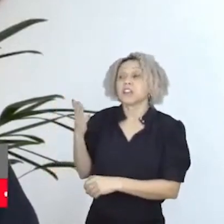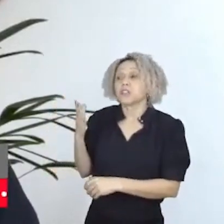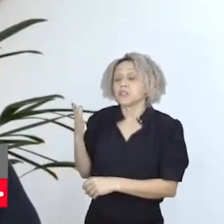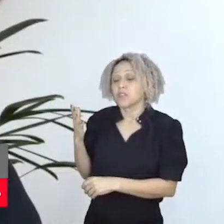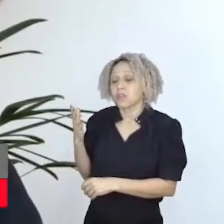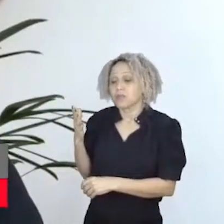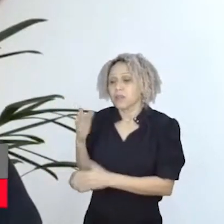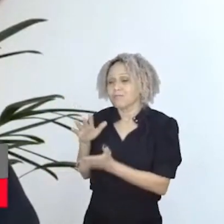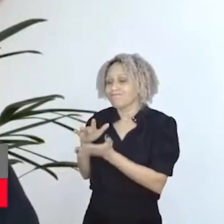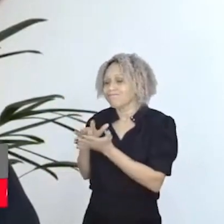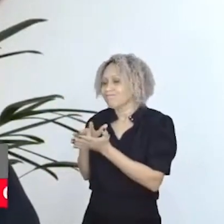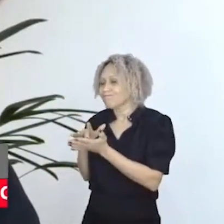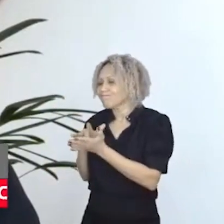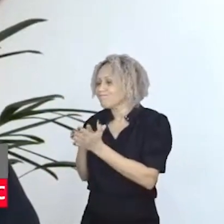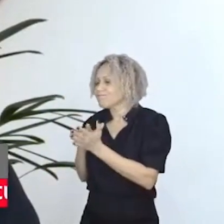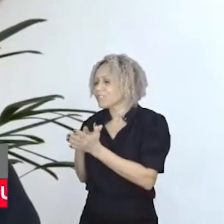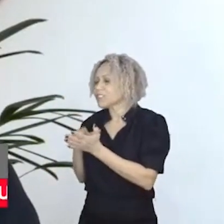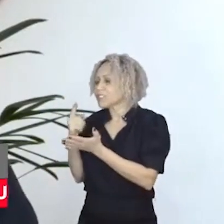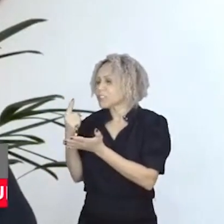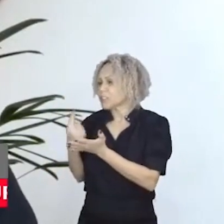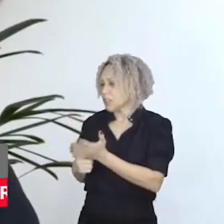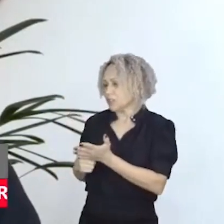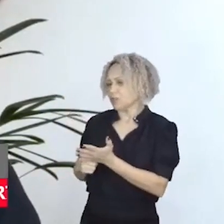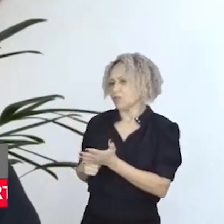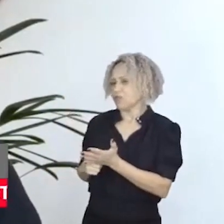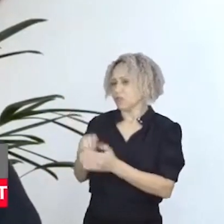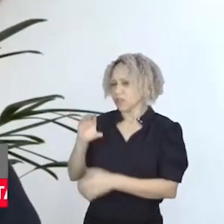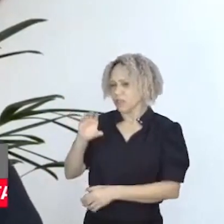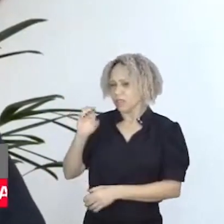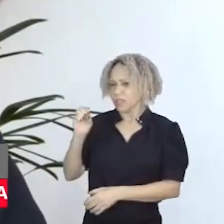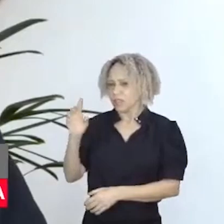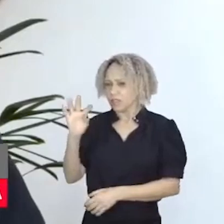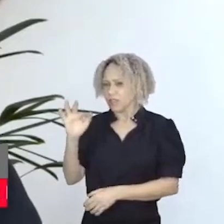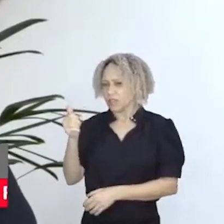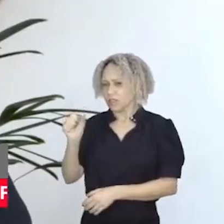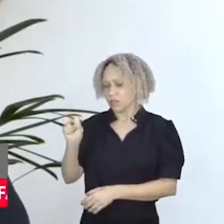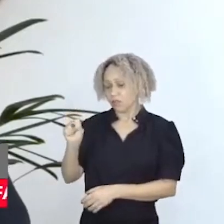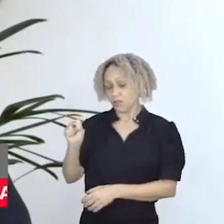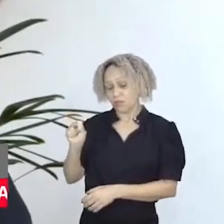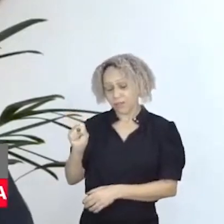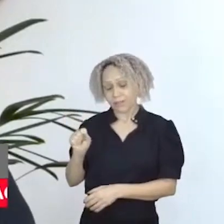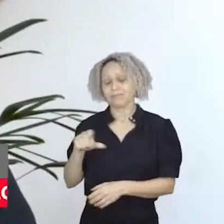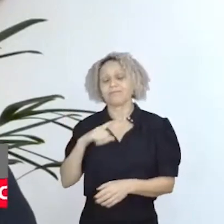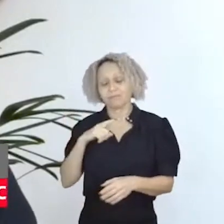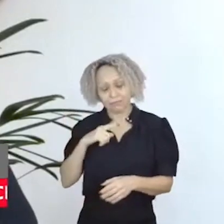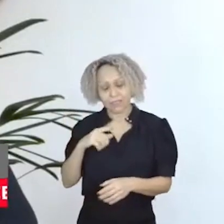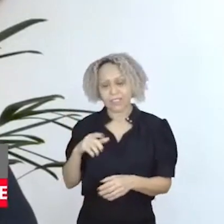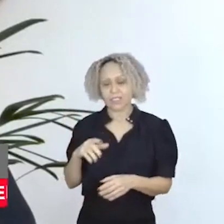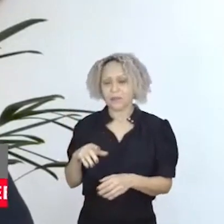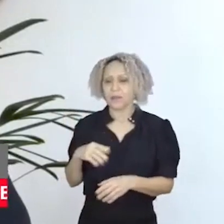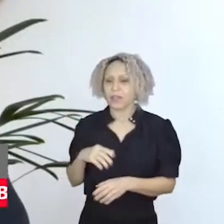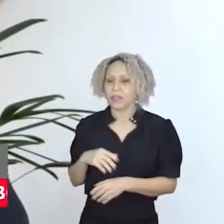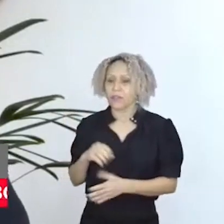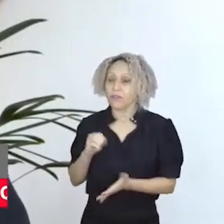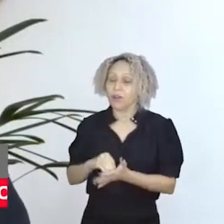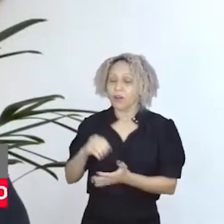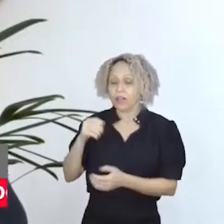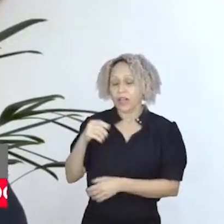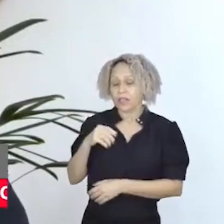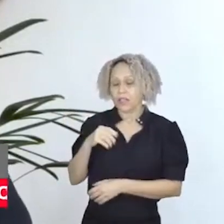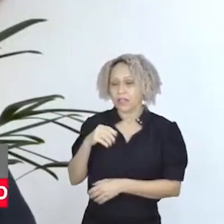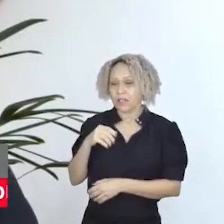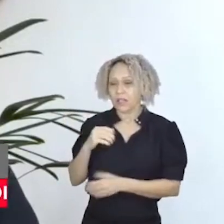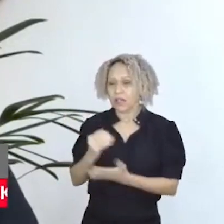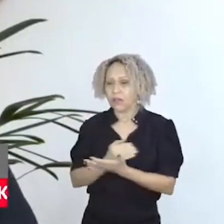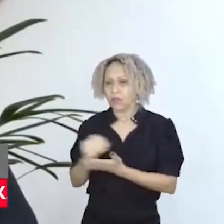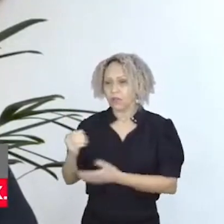tem uma sociedade que ainda não tem a consciência e a formação política necessária, então muitas vezes a gente vê mulheres que